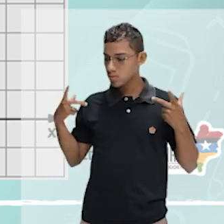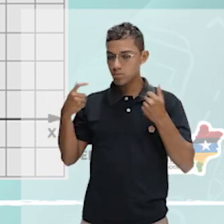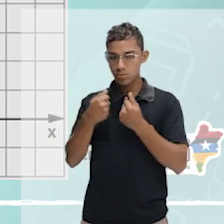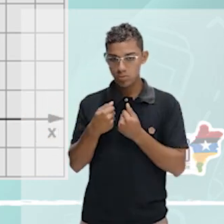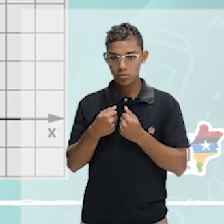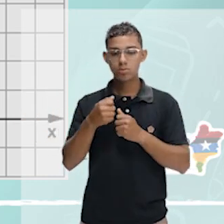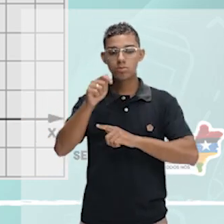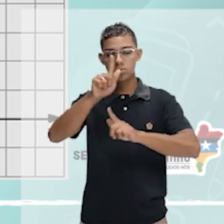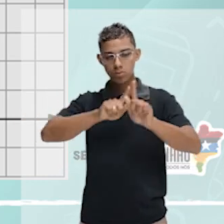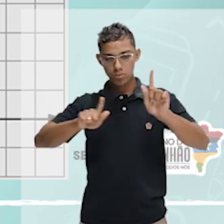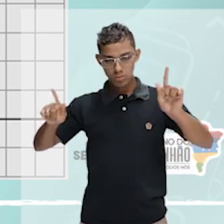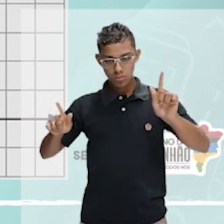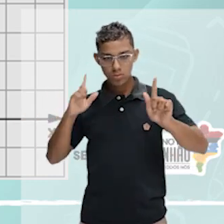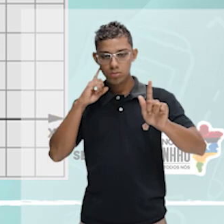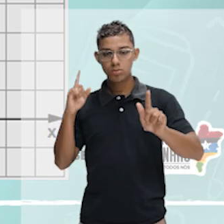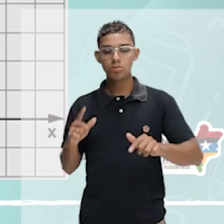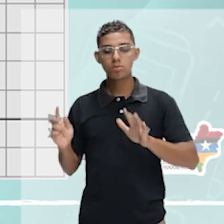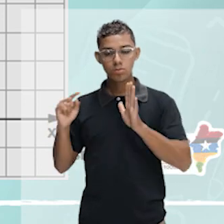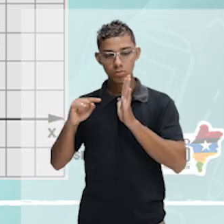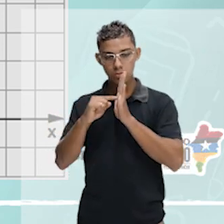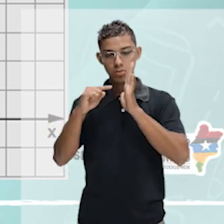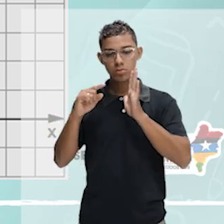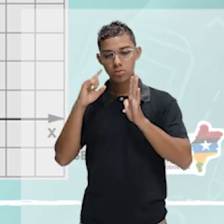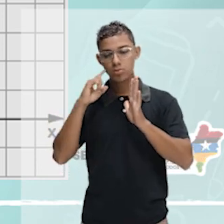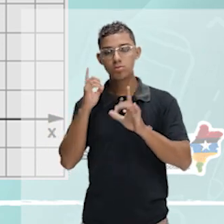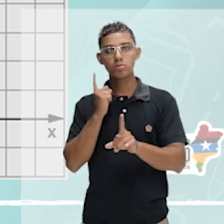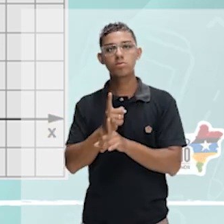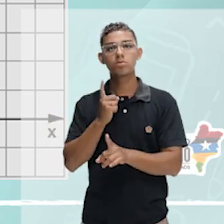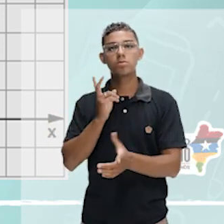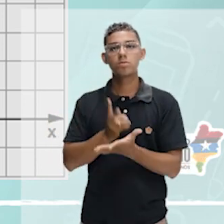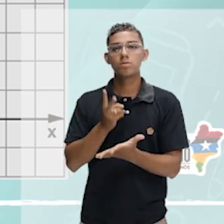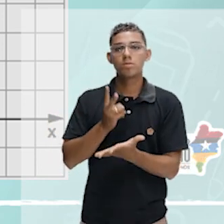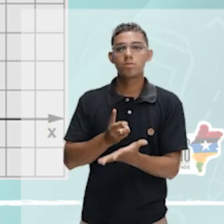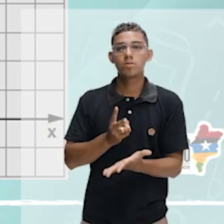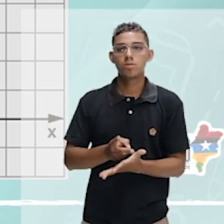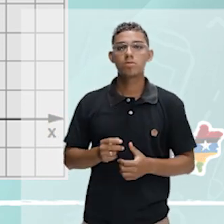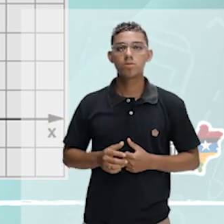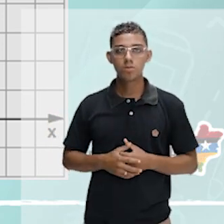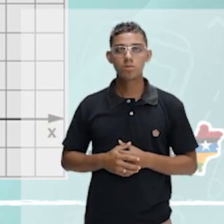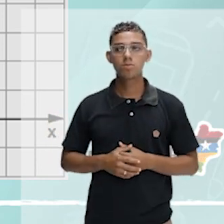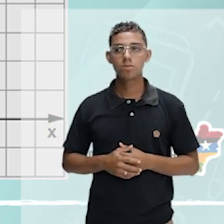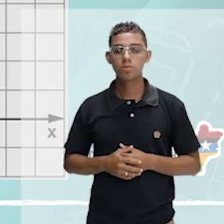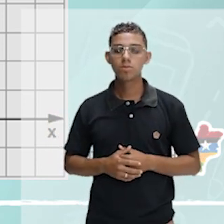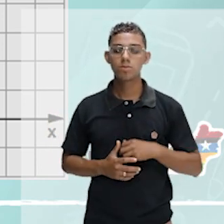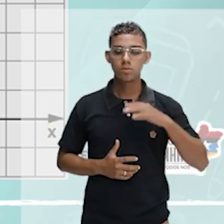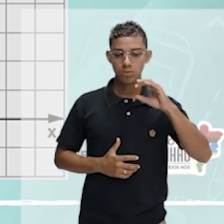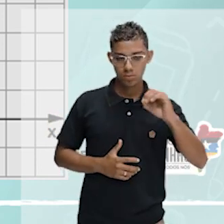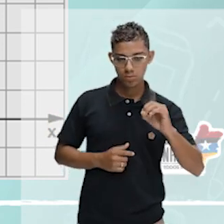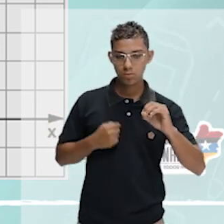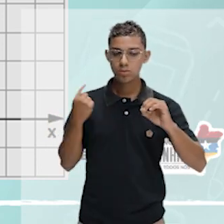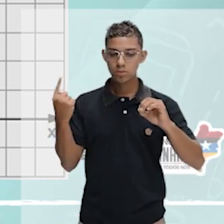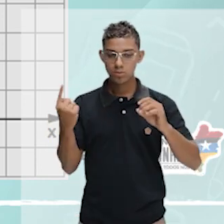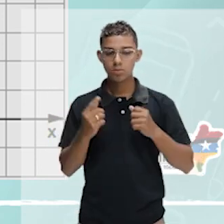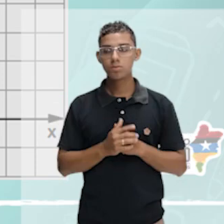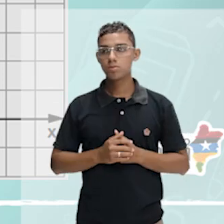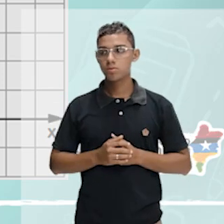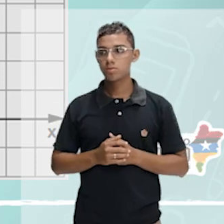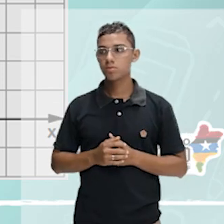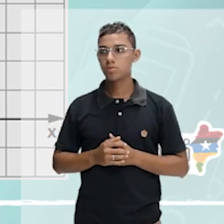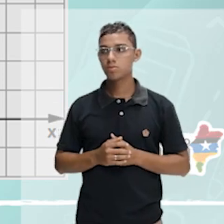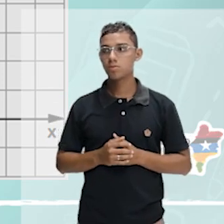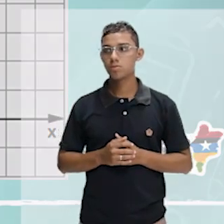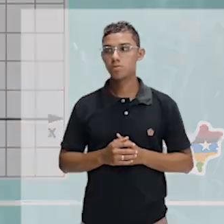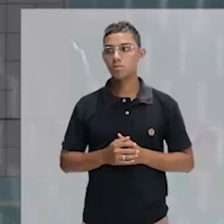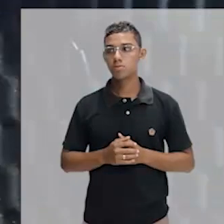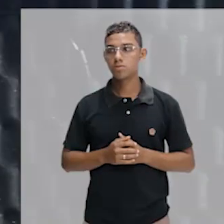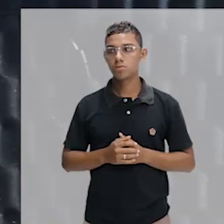gráfico de função exponencial tem um ponto que sempre vai aparecer Qual é esse ponto gente o zero e um então ó bem aqui ó no